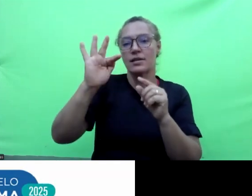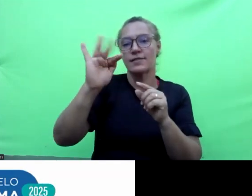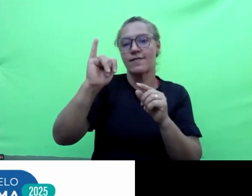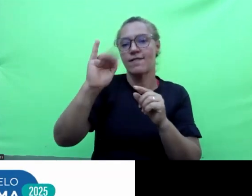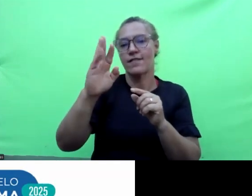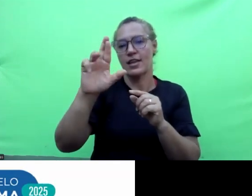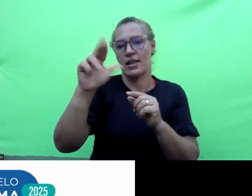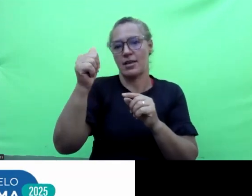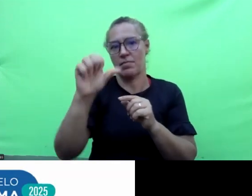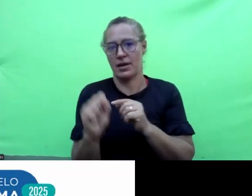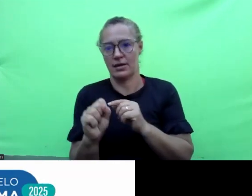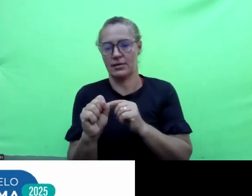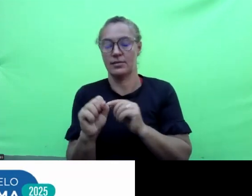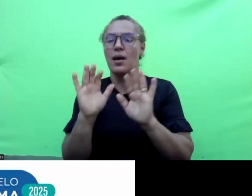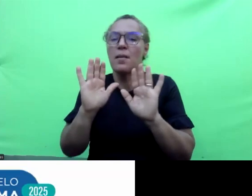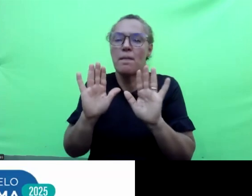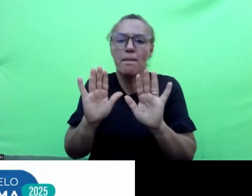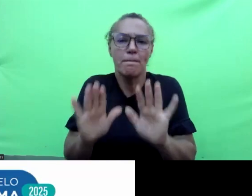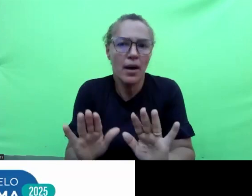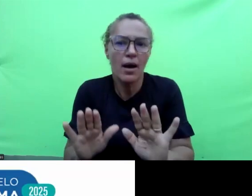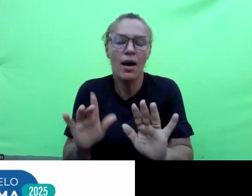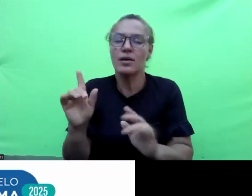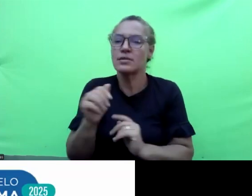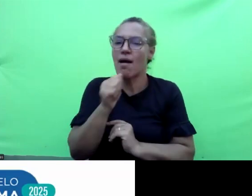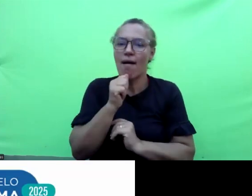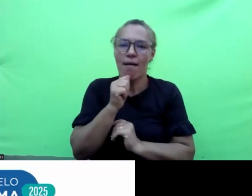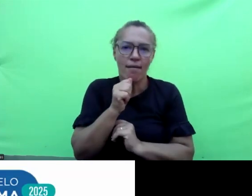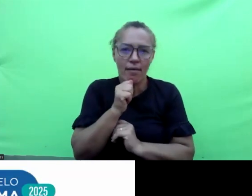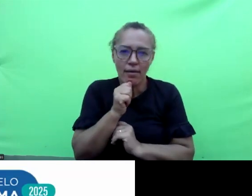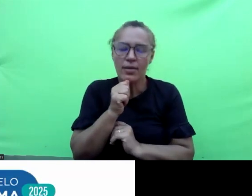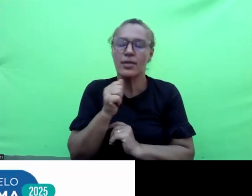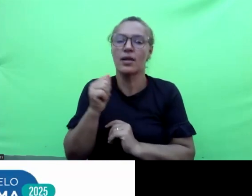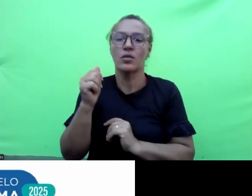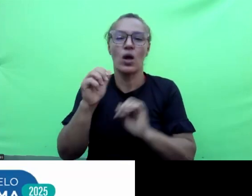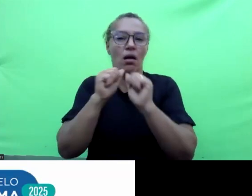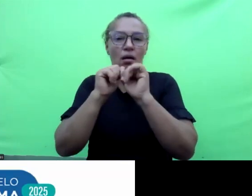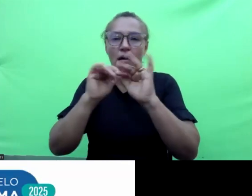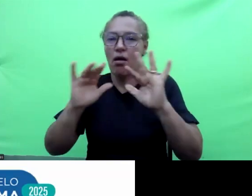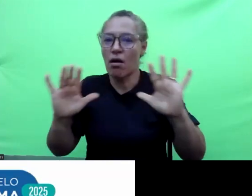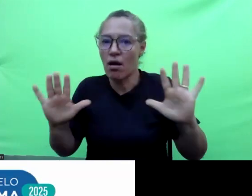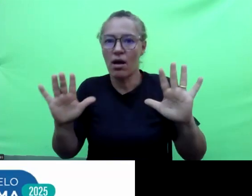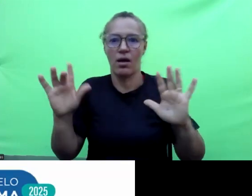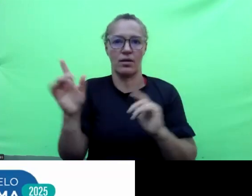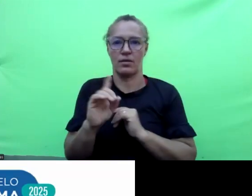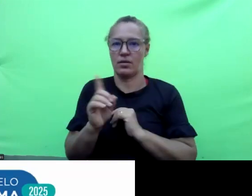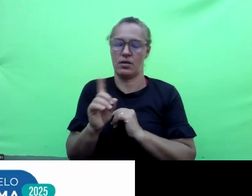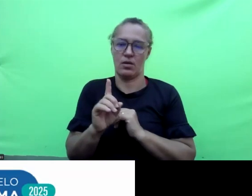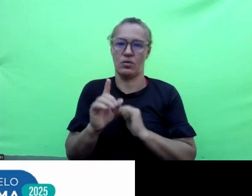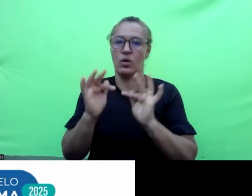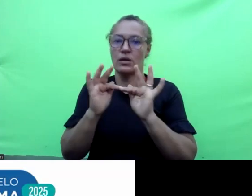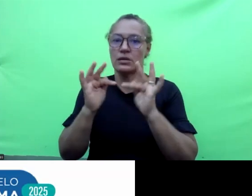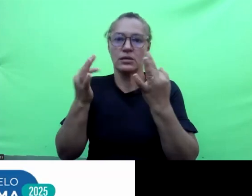tema que não é tão claro, assim, a aplicação prática disso não é tão simples, né?